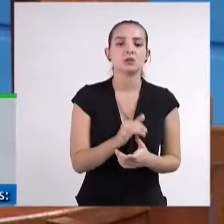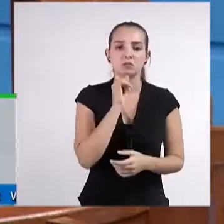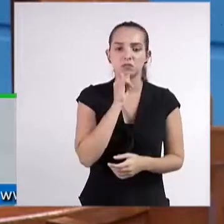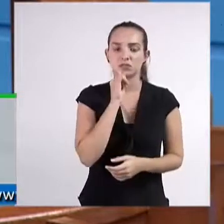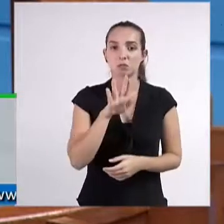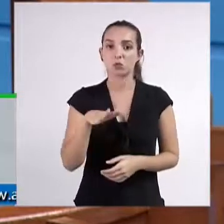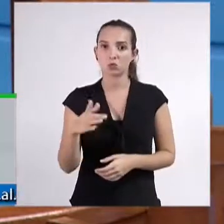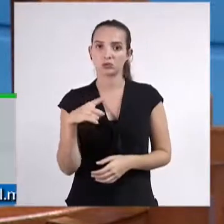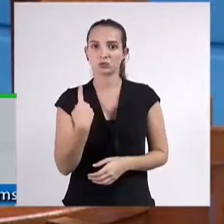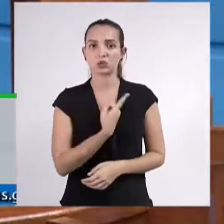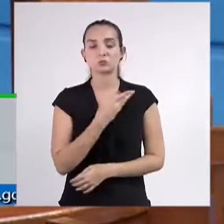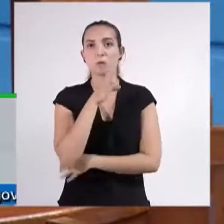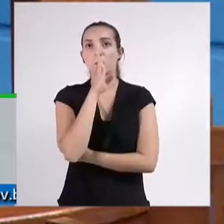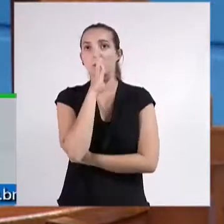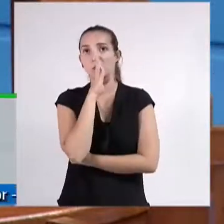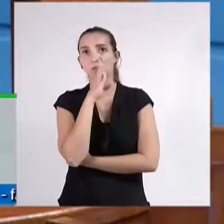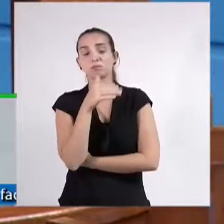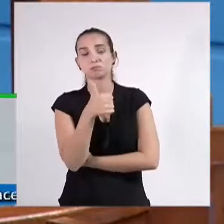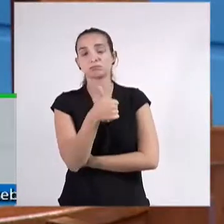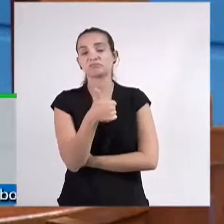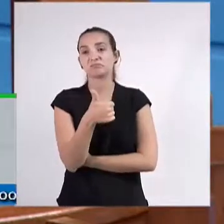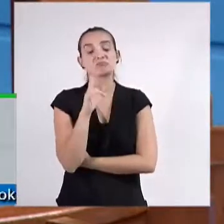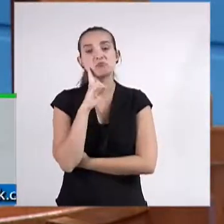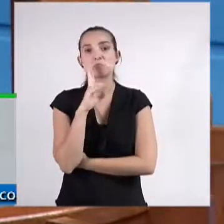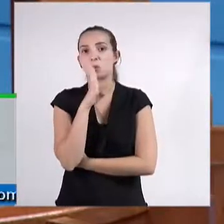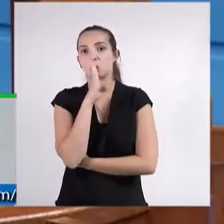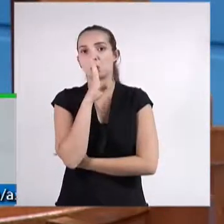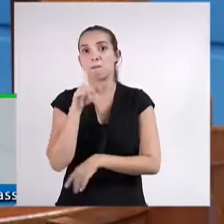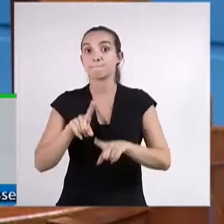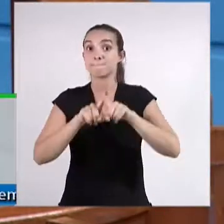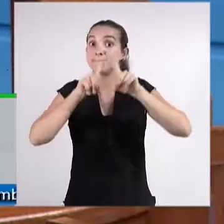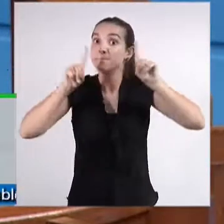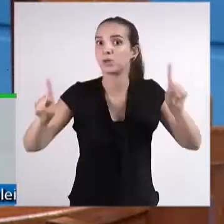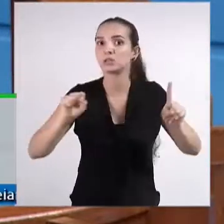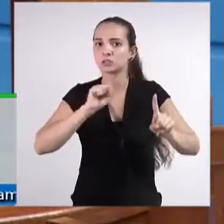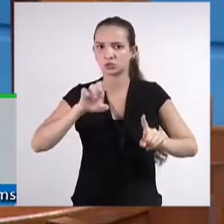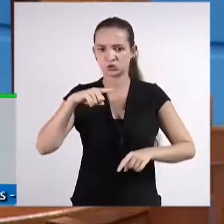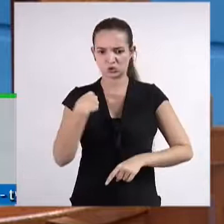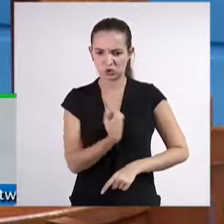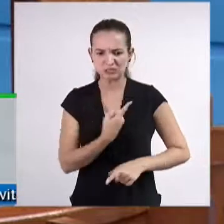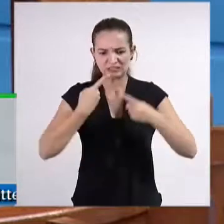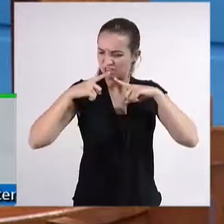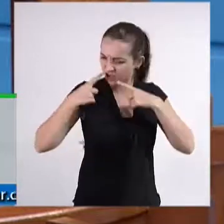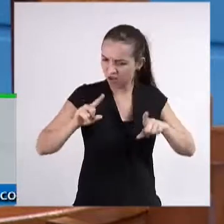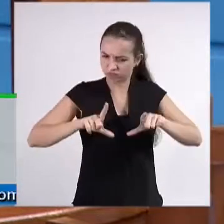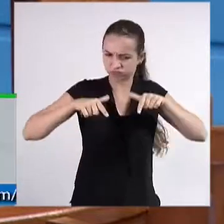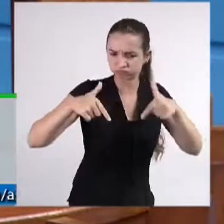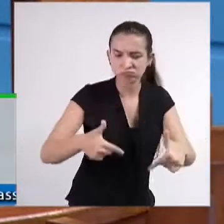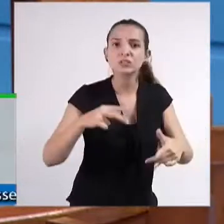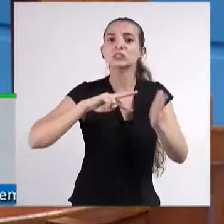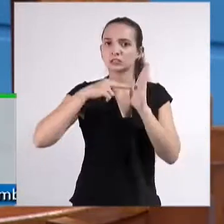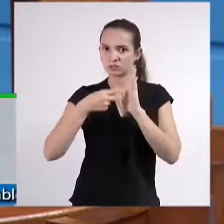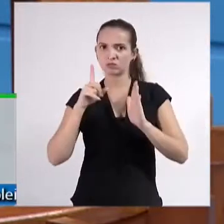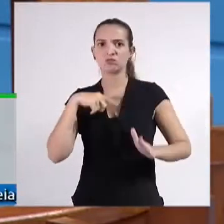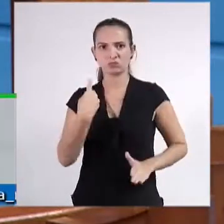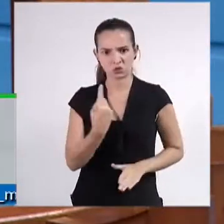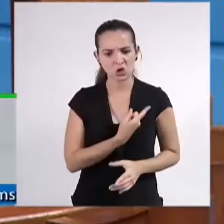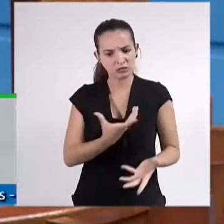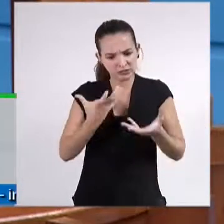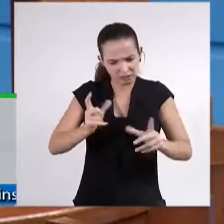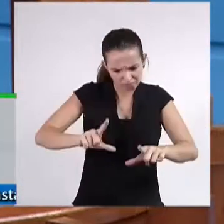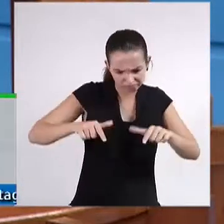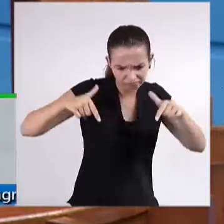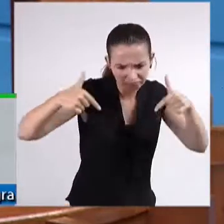satisfeito com a situação. Então, nós não podemos deixar com que as pessoas fiquem como uma